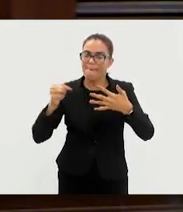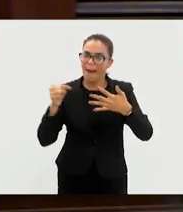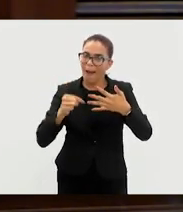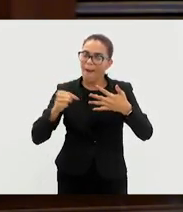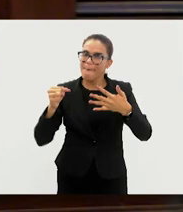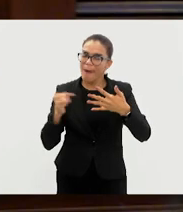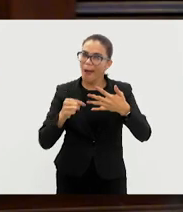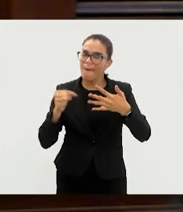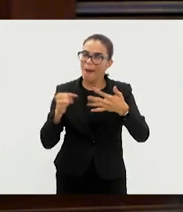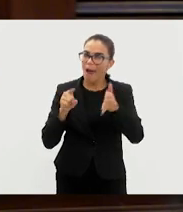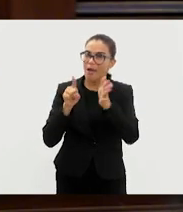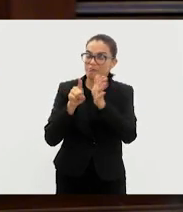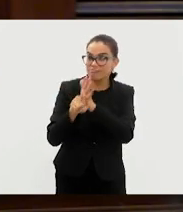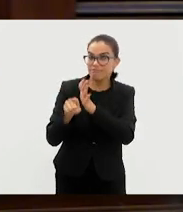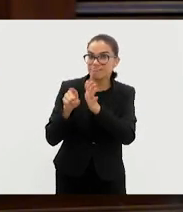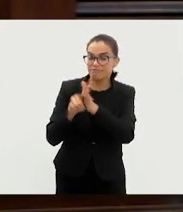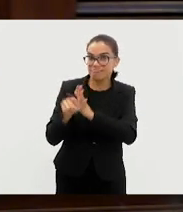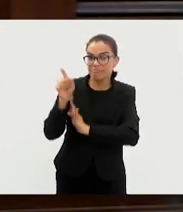um interrogatório